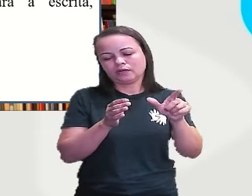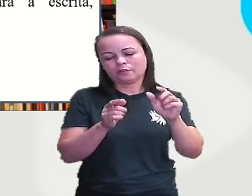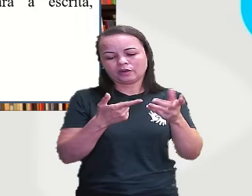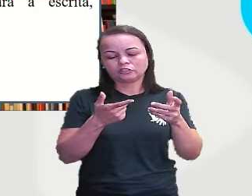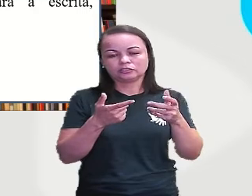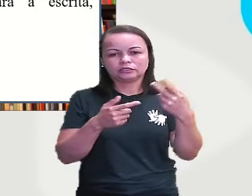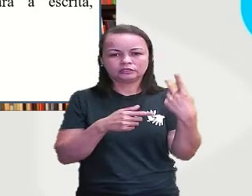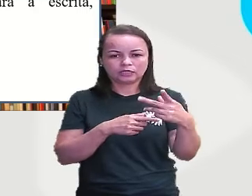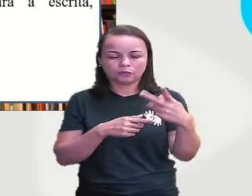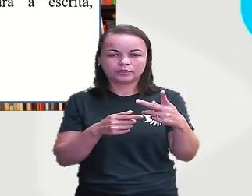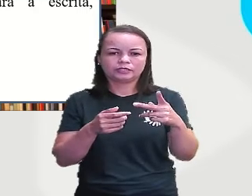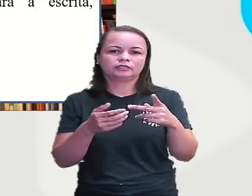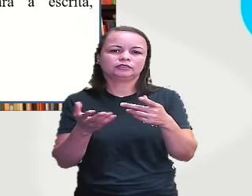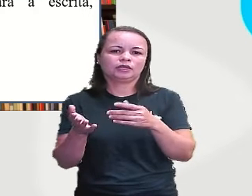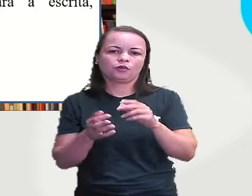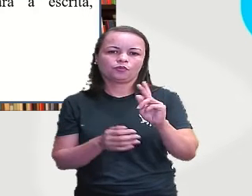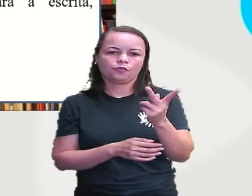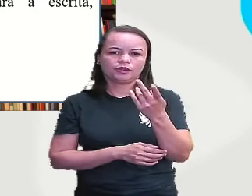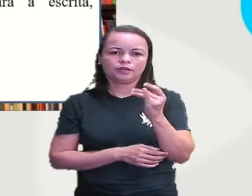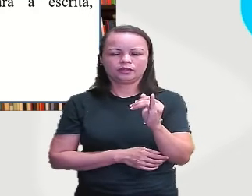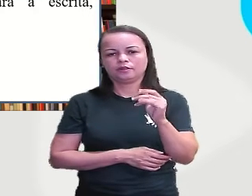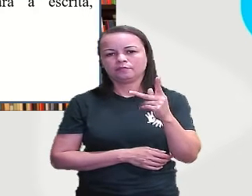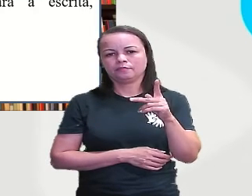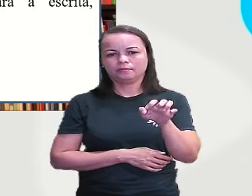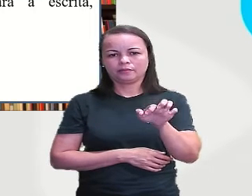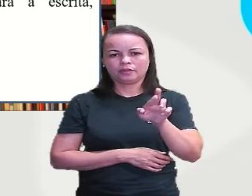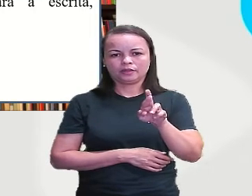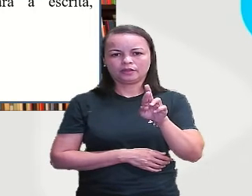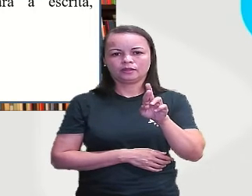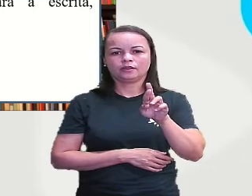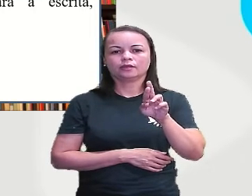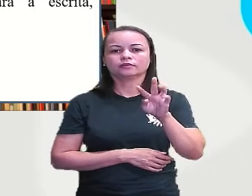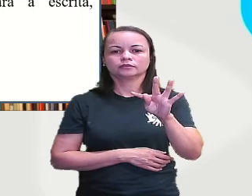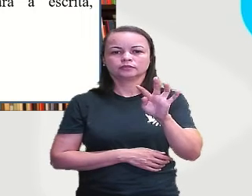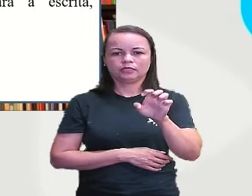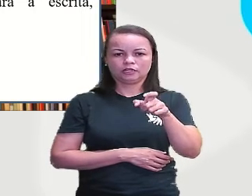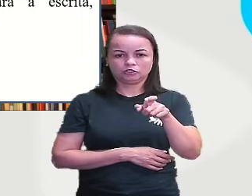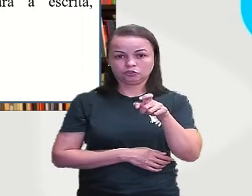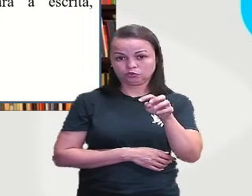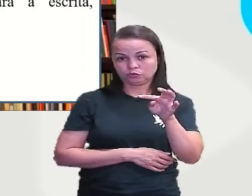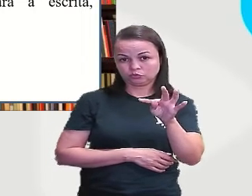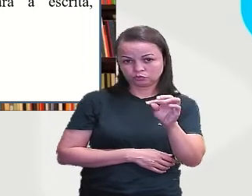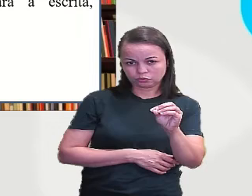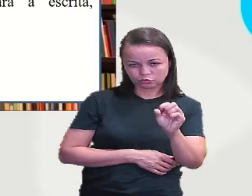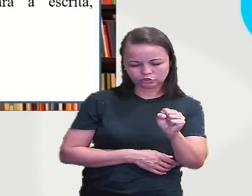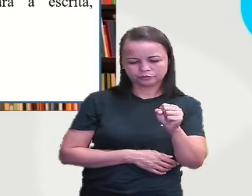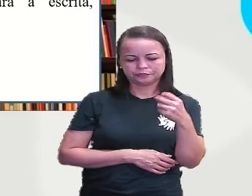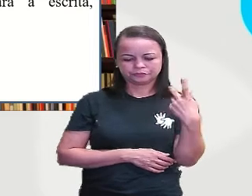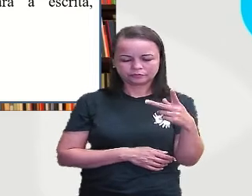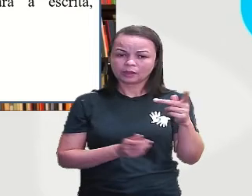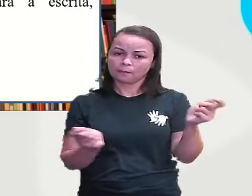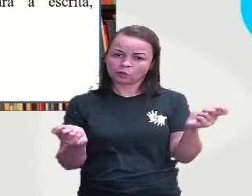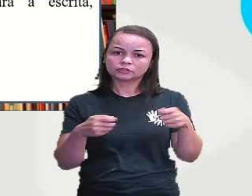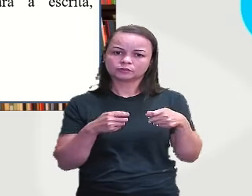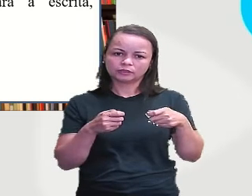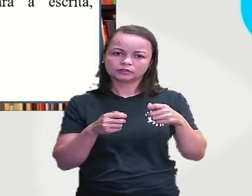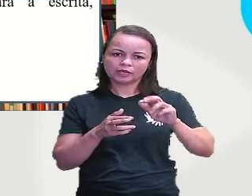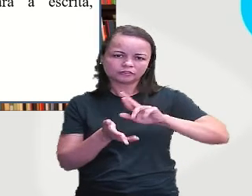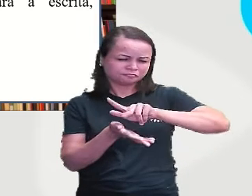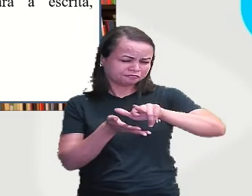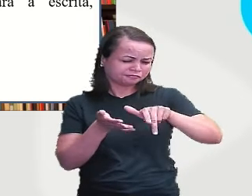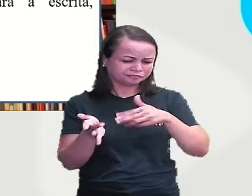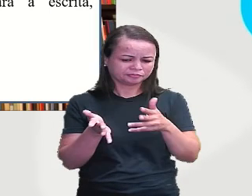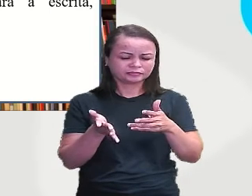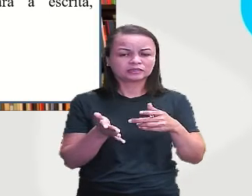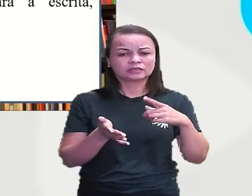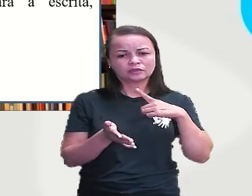o texto além do escrito, né? Dando várias possibilidades. E aí também a gente pensa em novos suportes